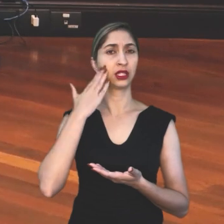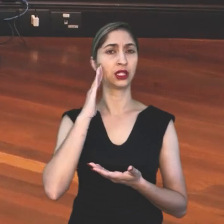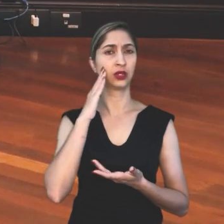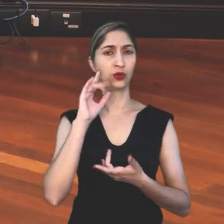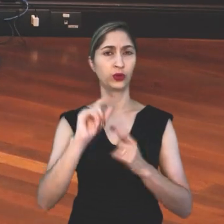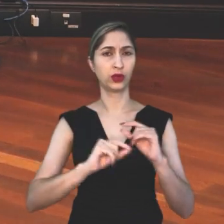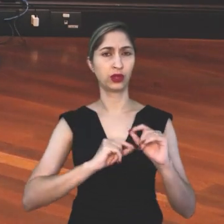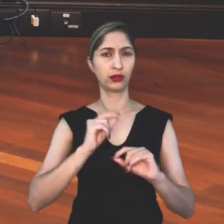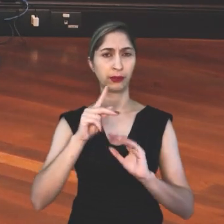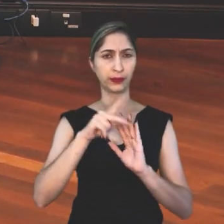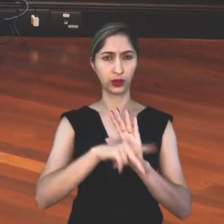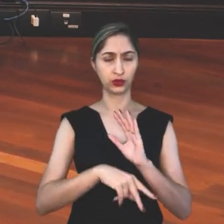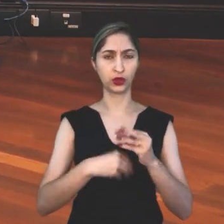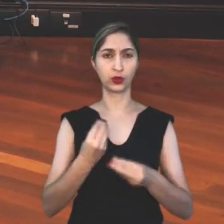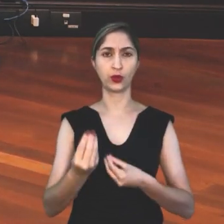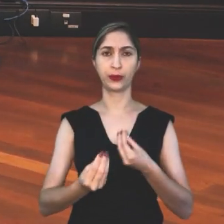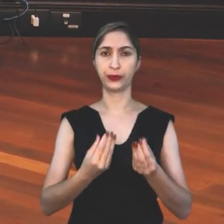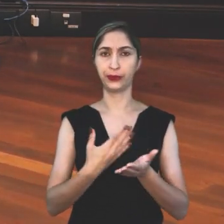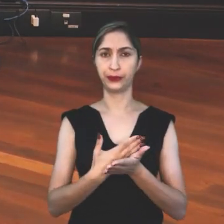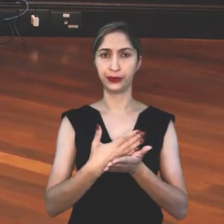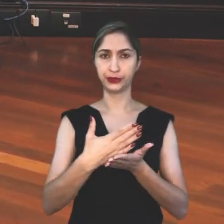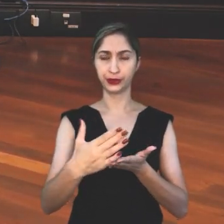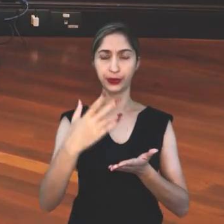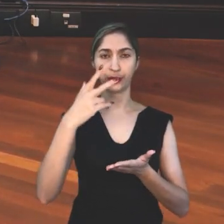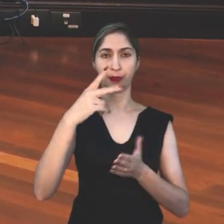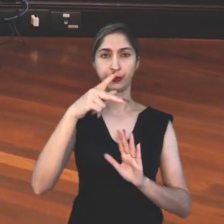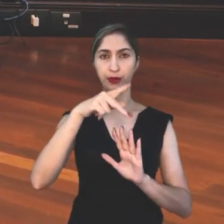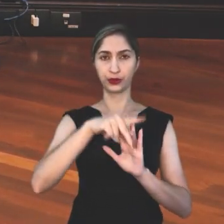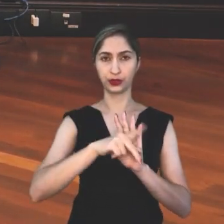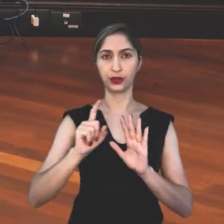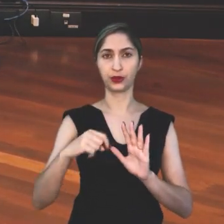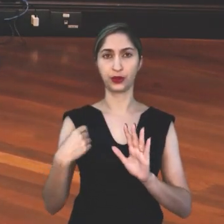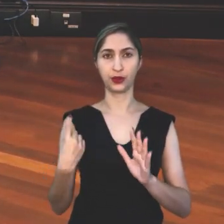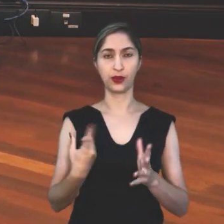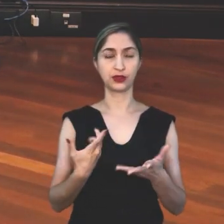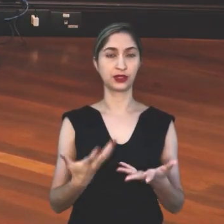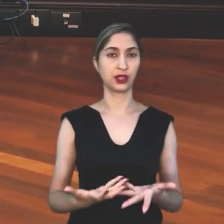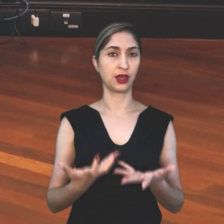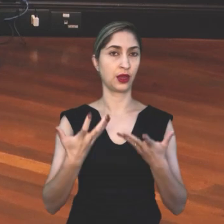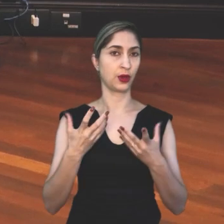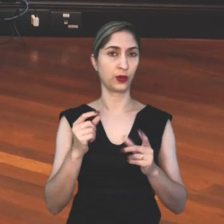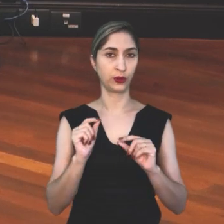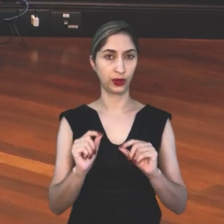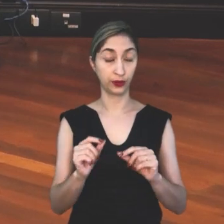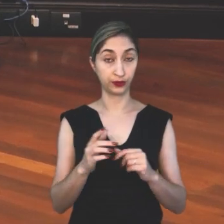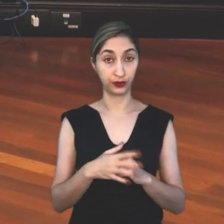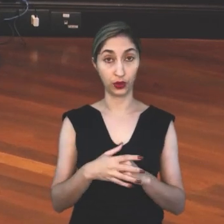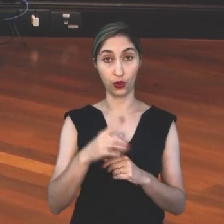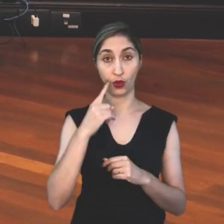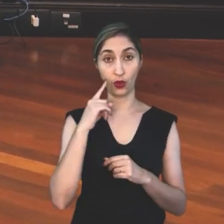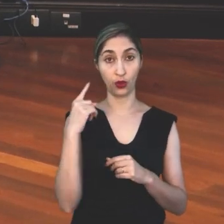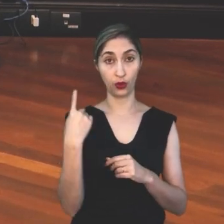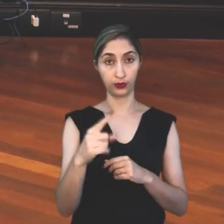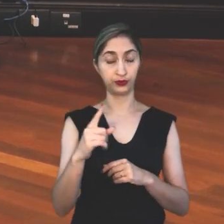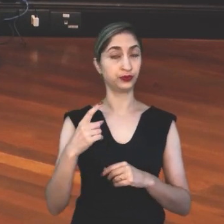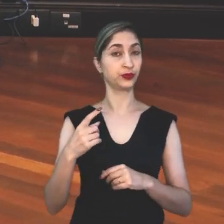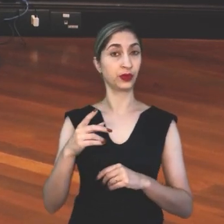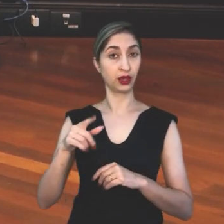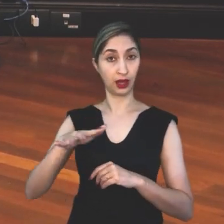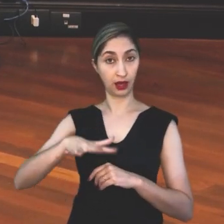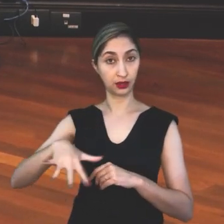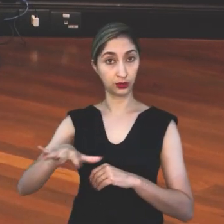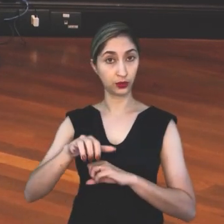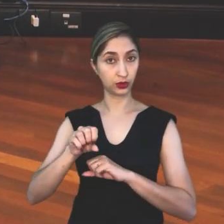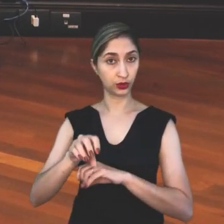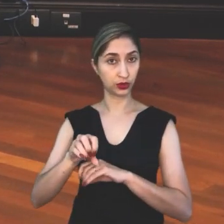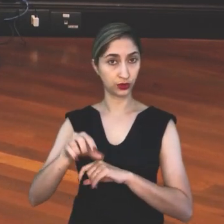Então, assim, primeiro vamos entender quem é esse projeto, de onde ele nasce, o que a gente pretende com ele. O